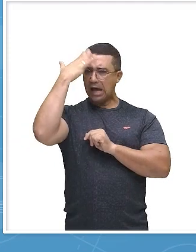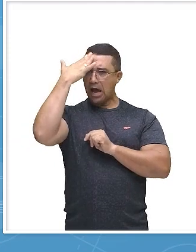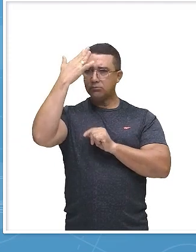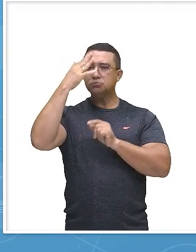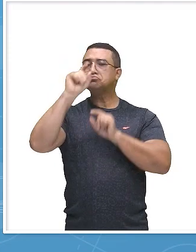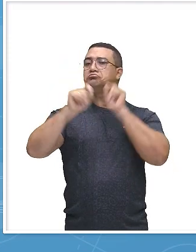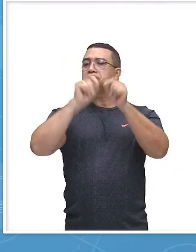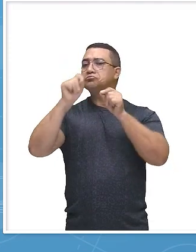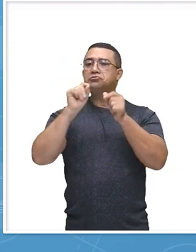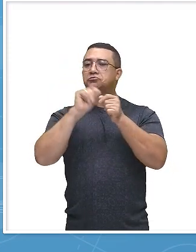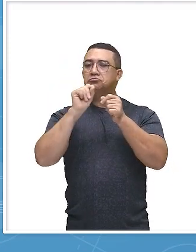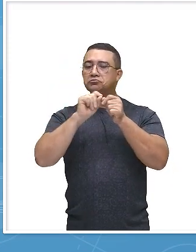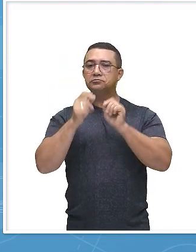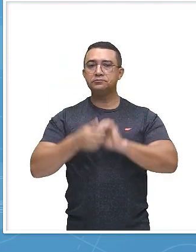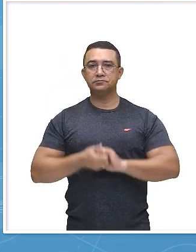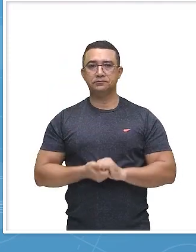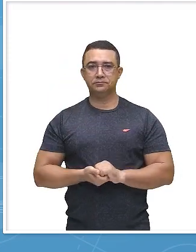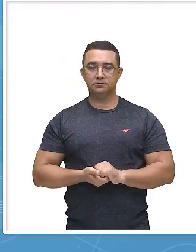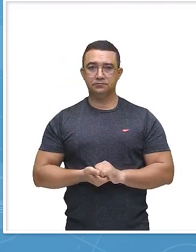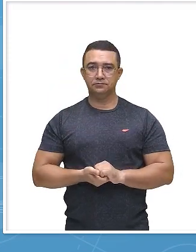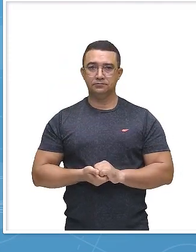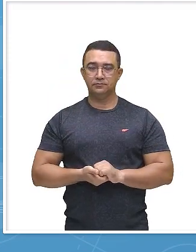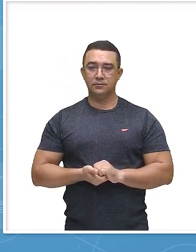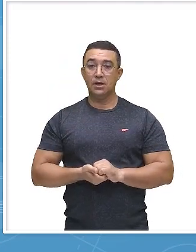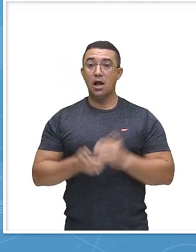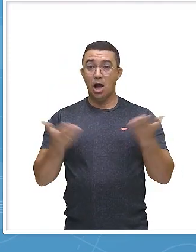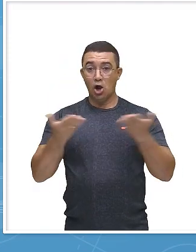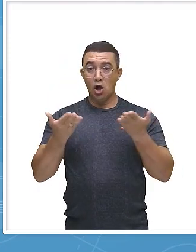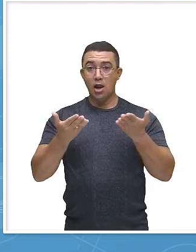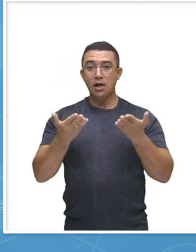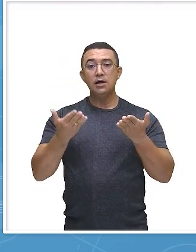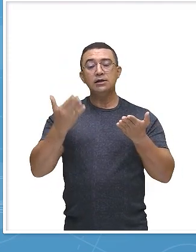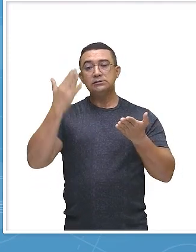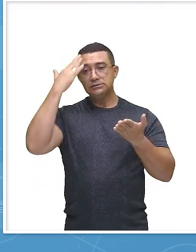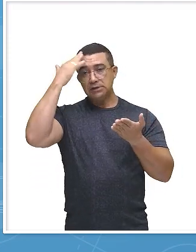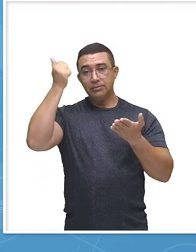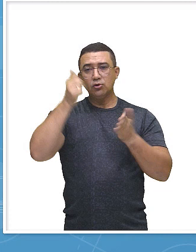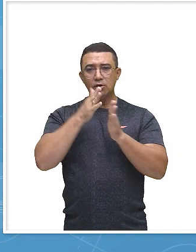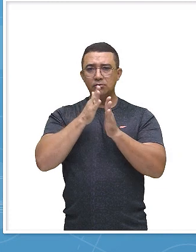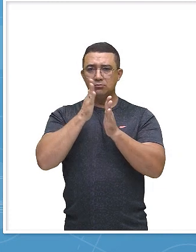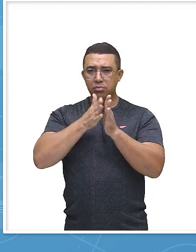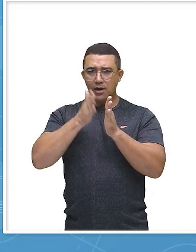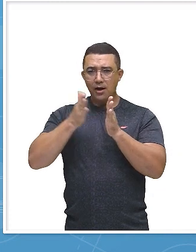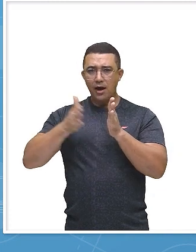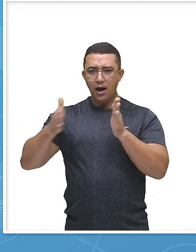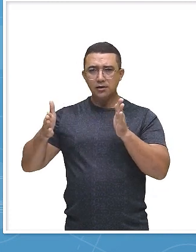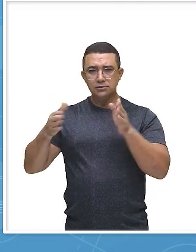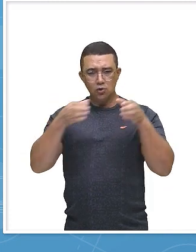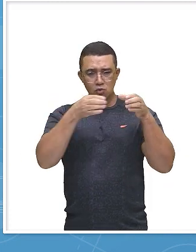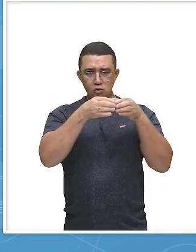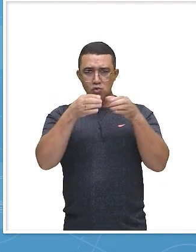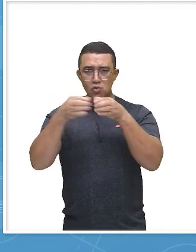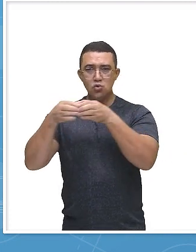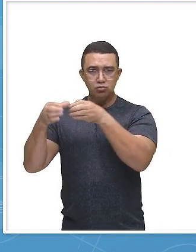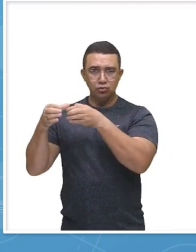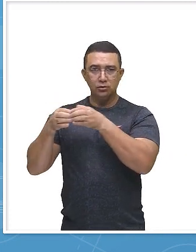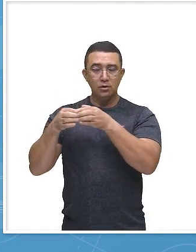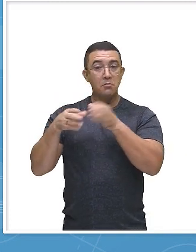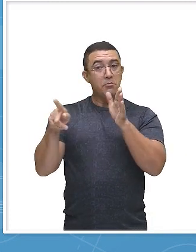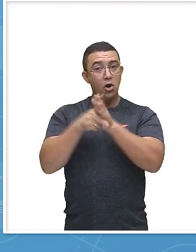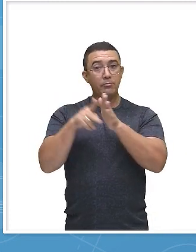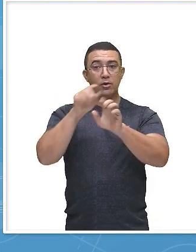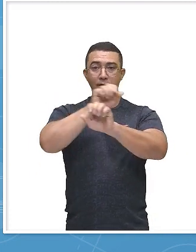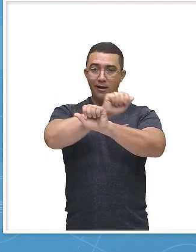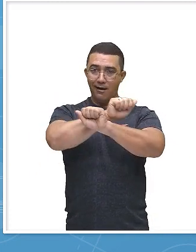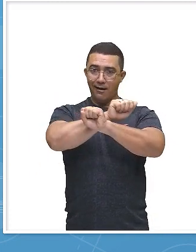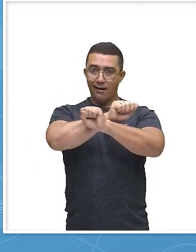então, vamos adiante agora conhecer a classificação dos artigos, porque os artigos, eles se classificam, eles se